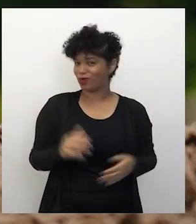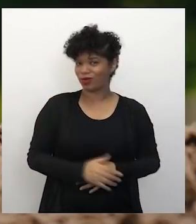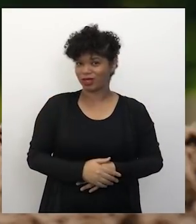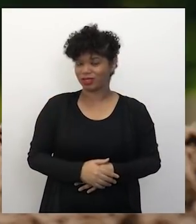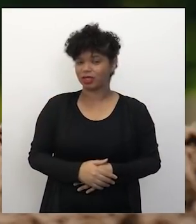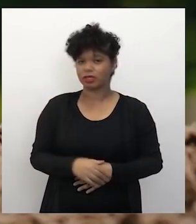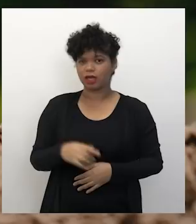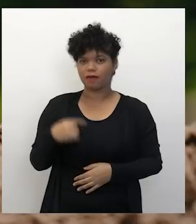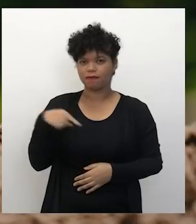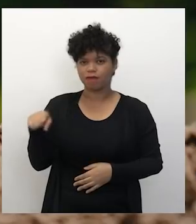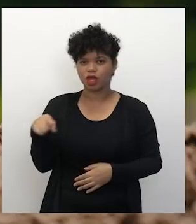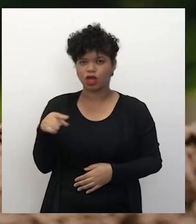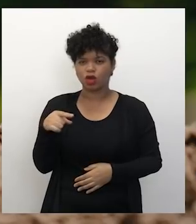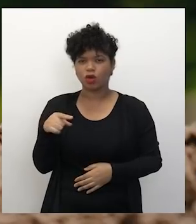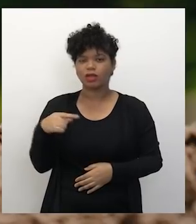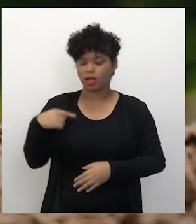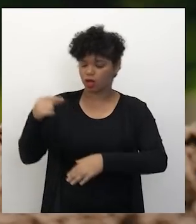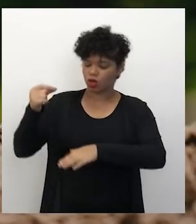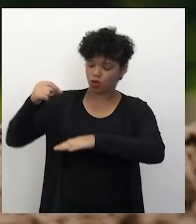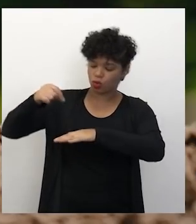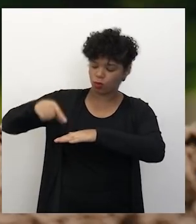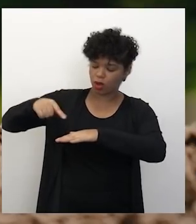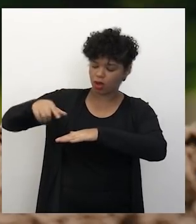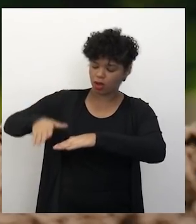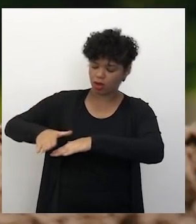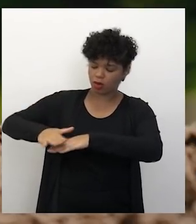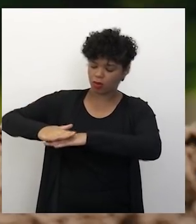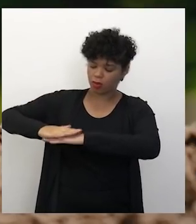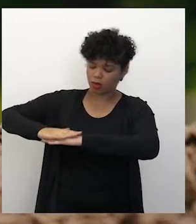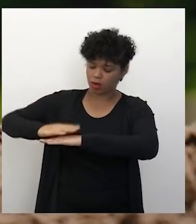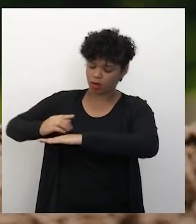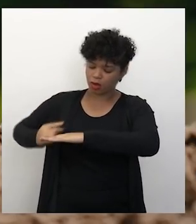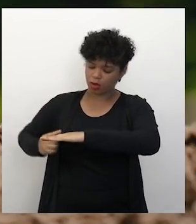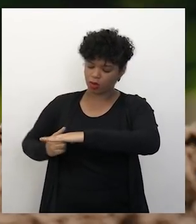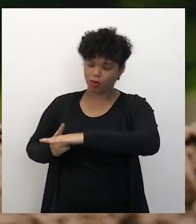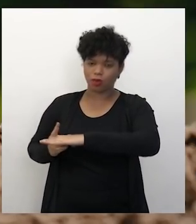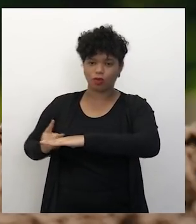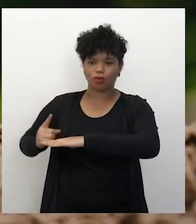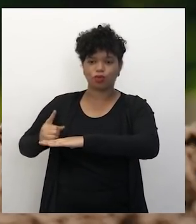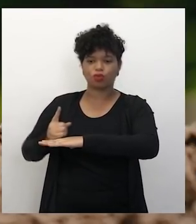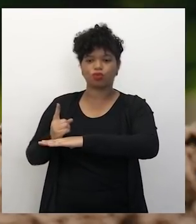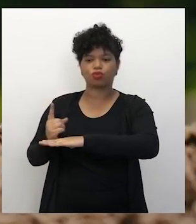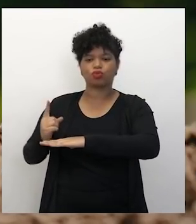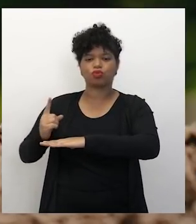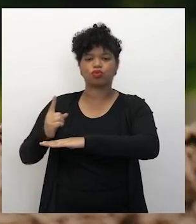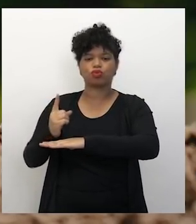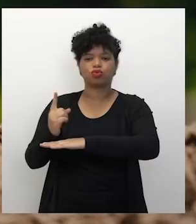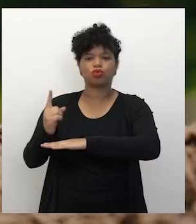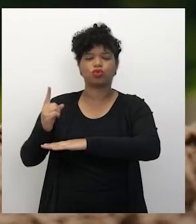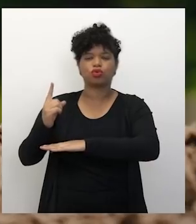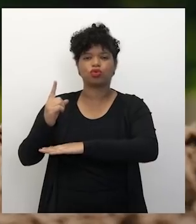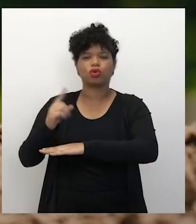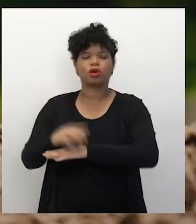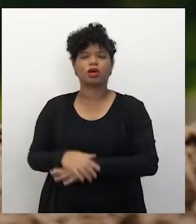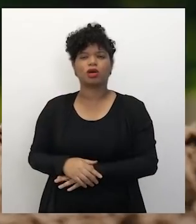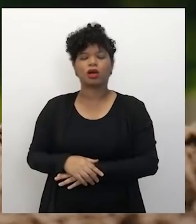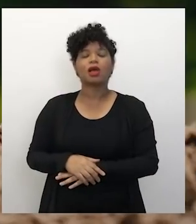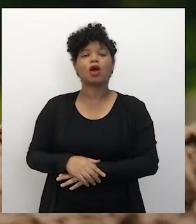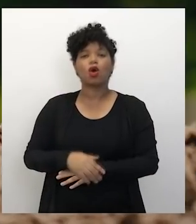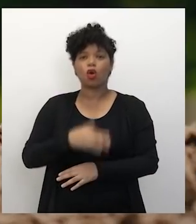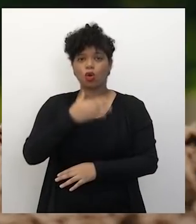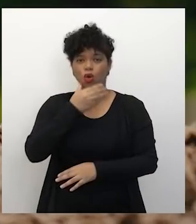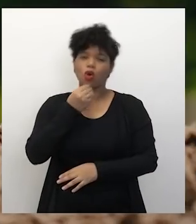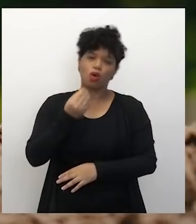vendo a semente? Ela vai crescendo. Esse tempo, esse tipo de tempo, ele foi... O homem,